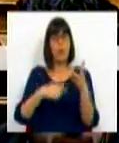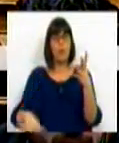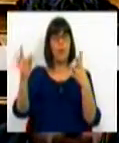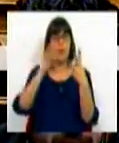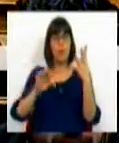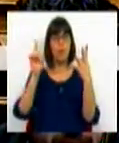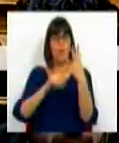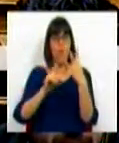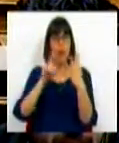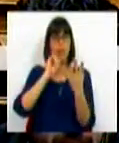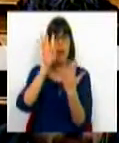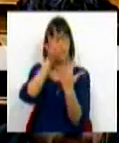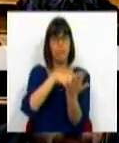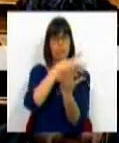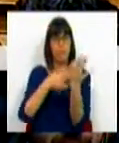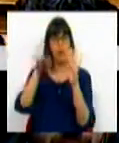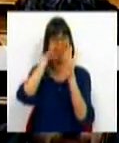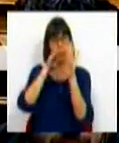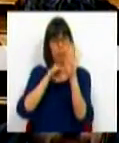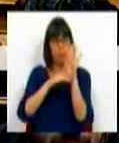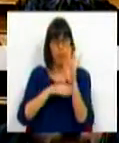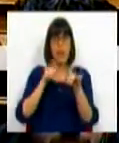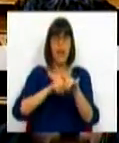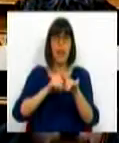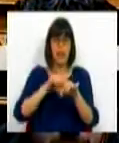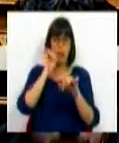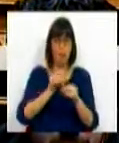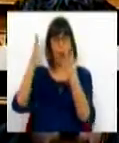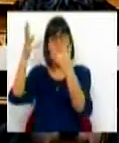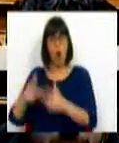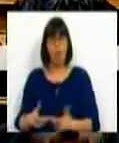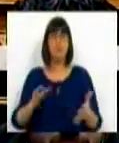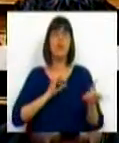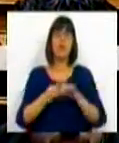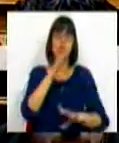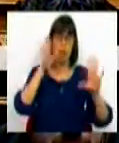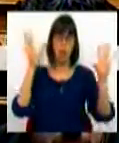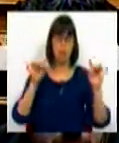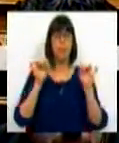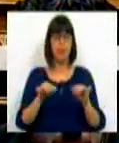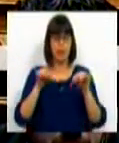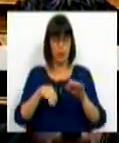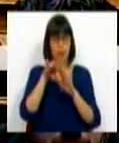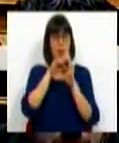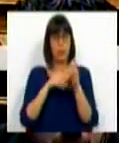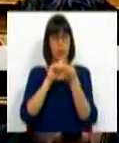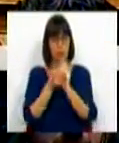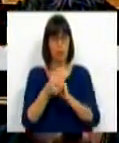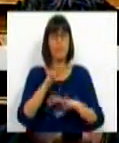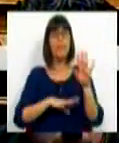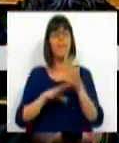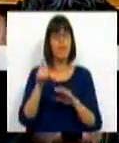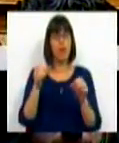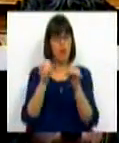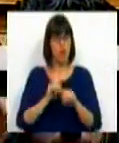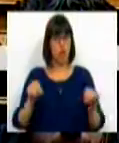quarto lugar, calendarizar e programar, quer temporalmente, quer orçamentalmente. Ora, senhores deputados, é isso que este programa de reformas faz e